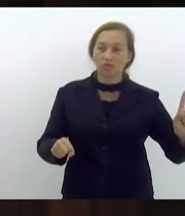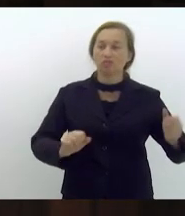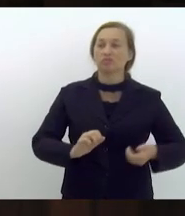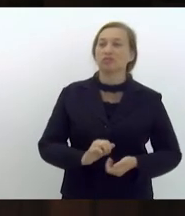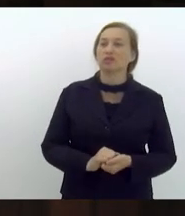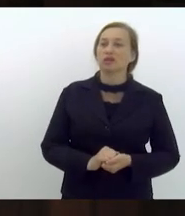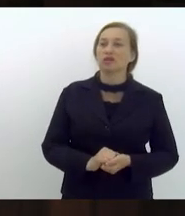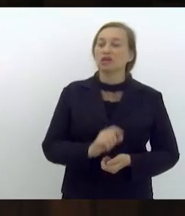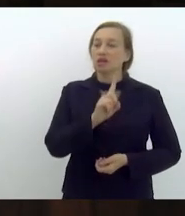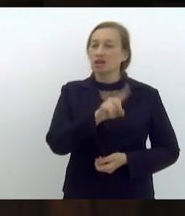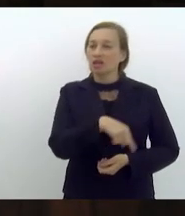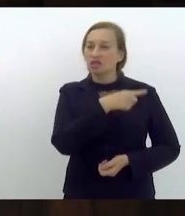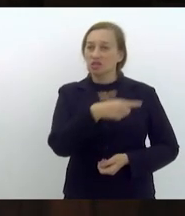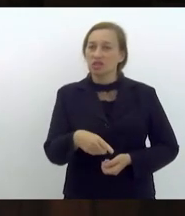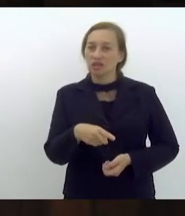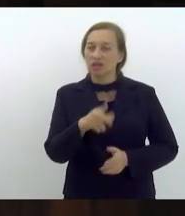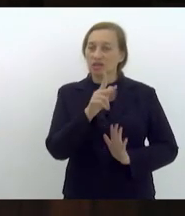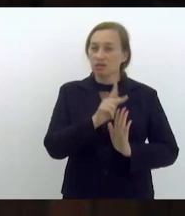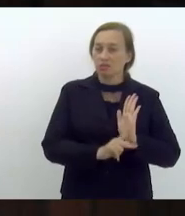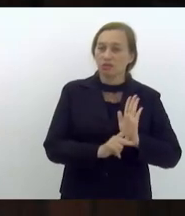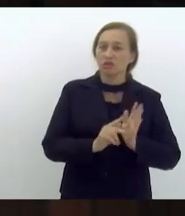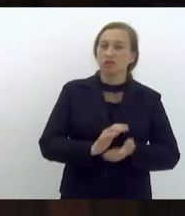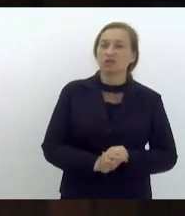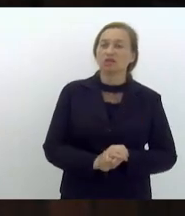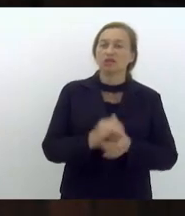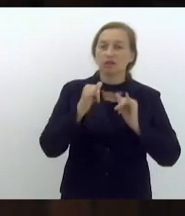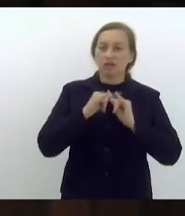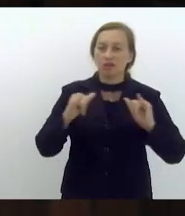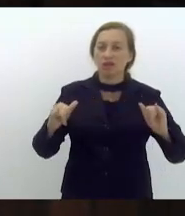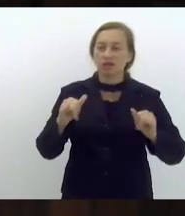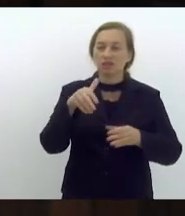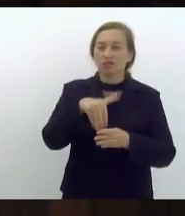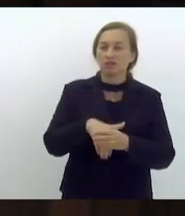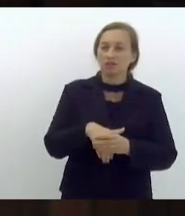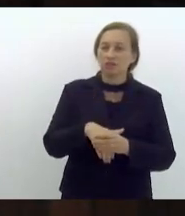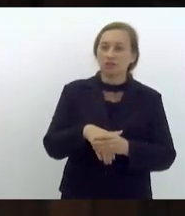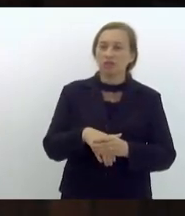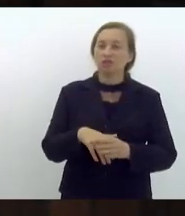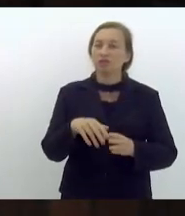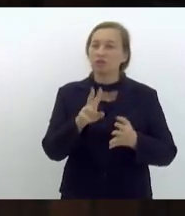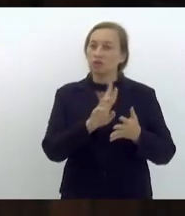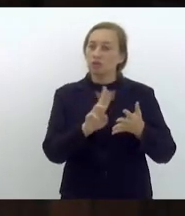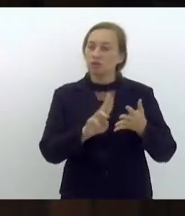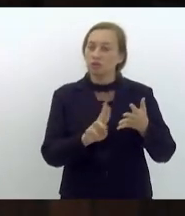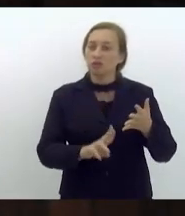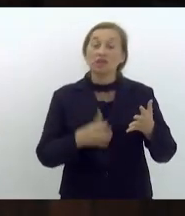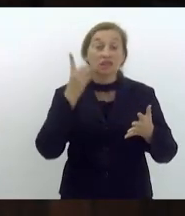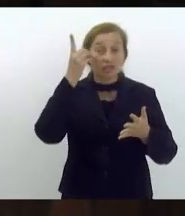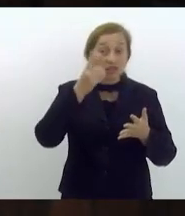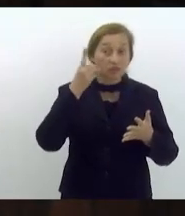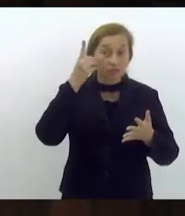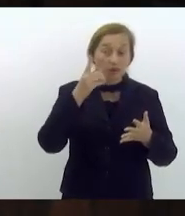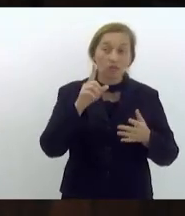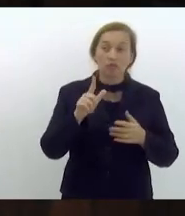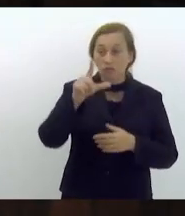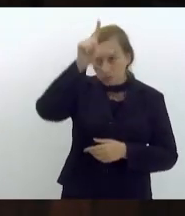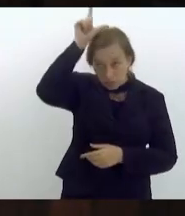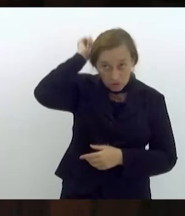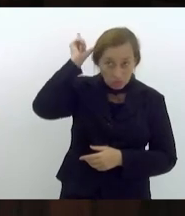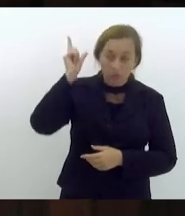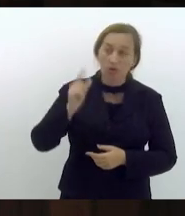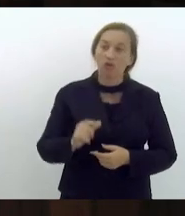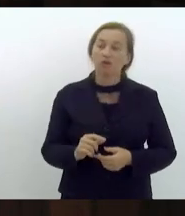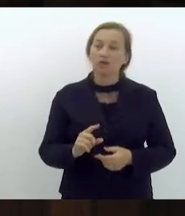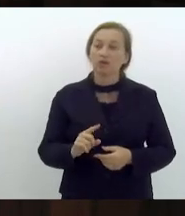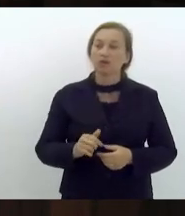foi rejeitada para declaração de votos estão escritos aqui o Deputado Luiz Paulo tá